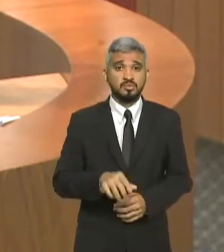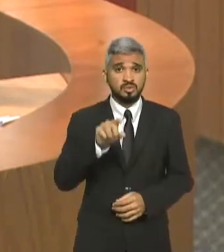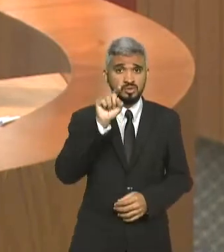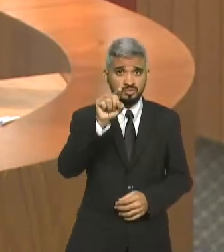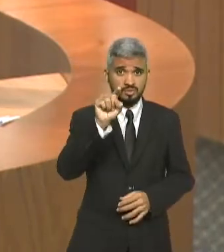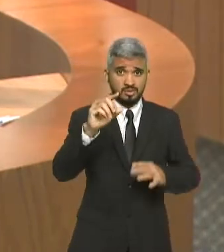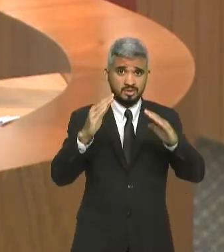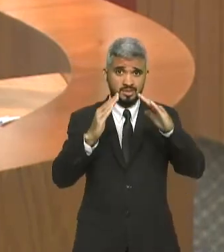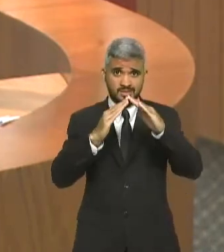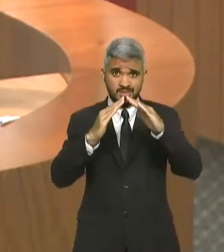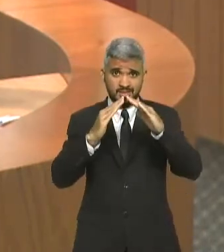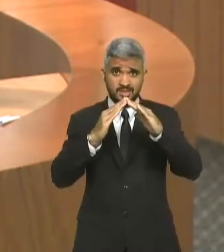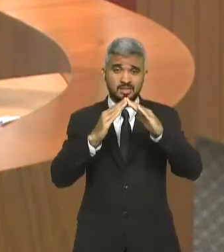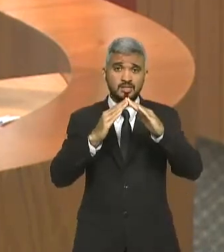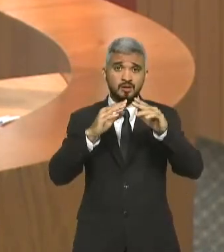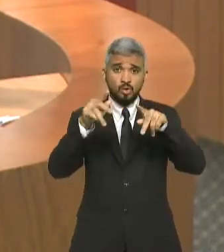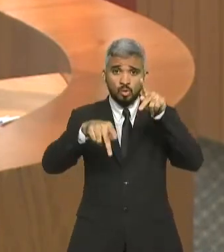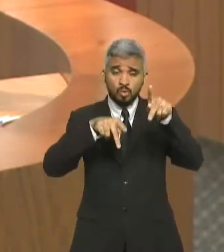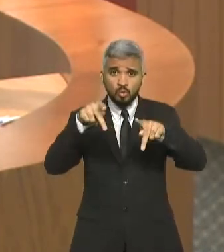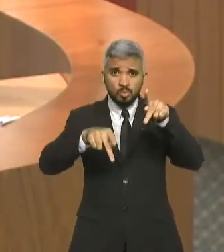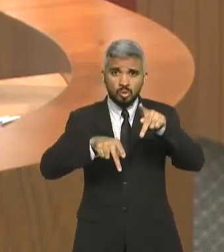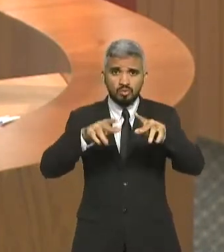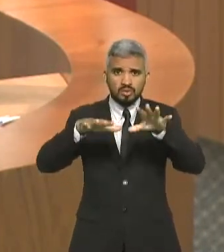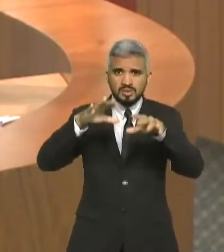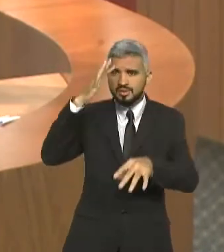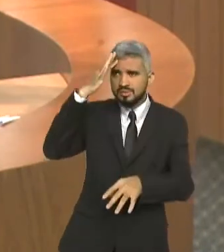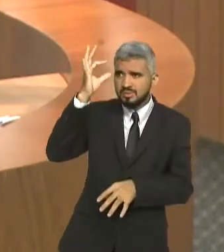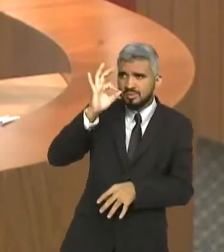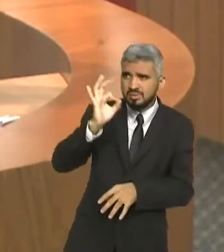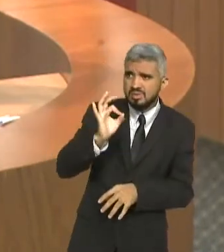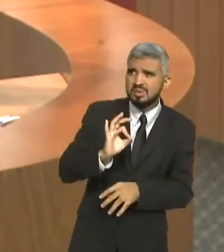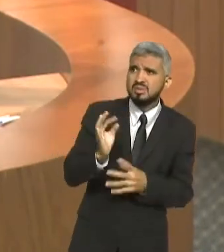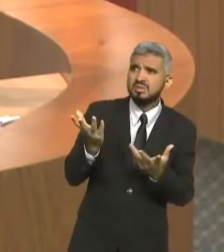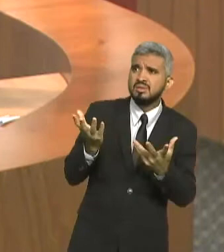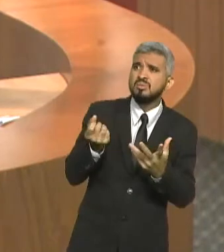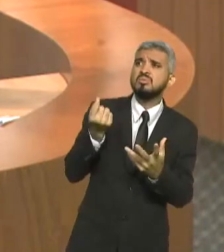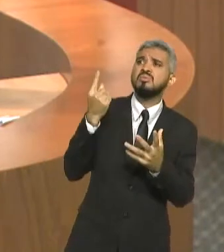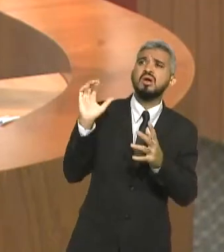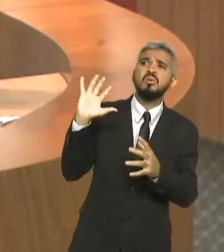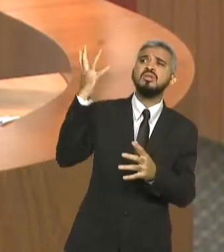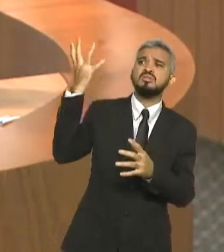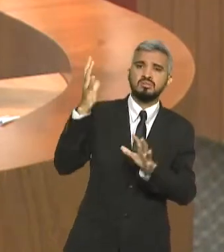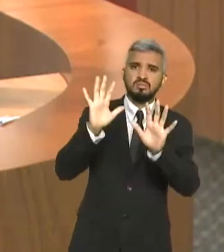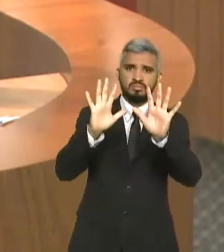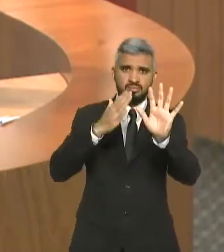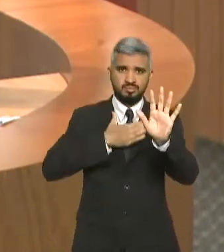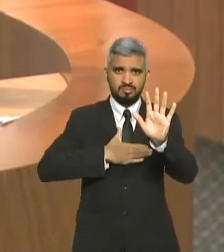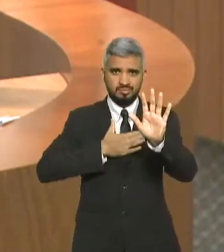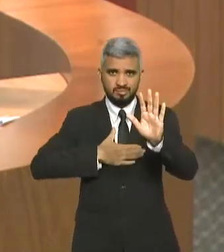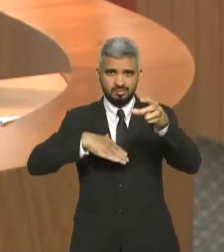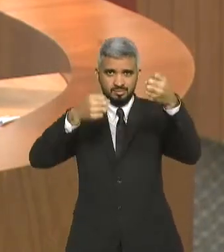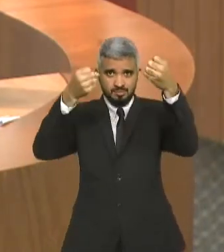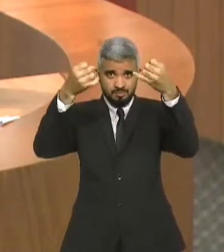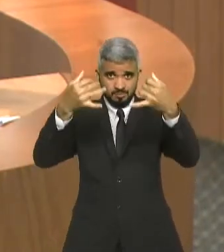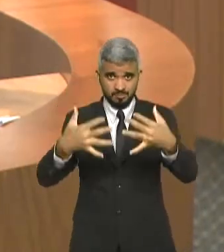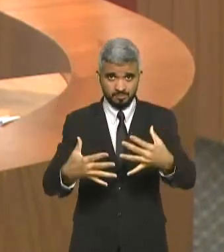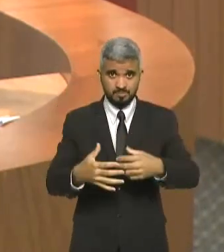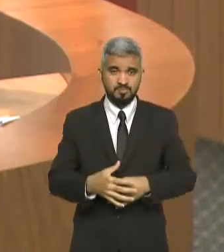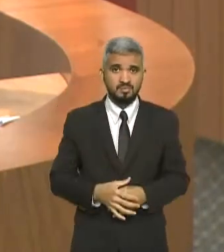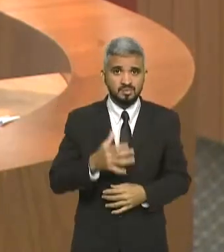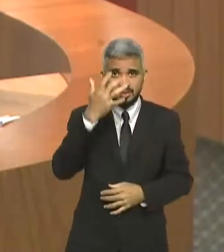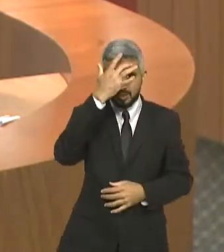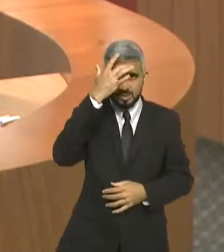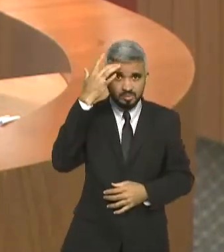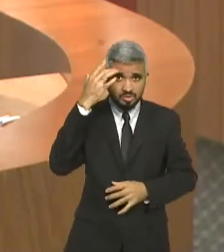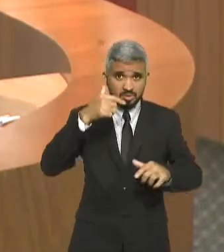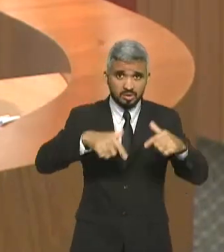população não está entendendo. Eu vou explicar. Os servidores públicos do Detran e todos os servidores públicos do Estado do